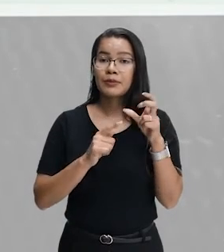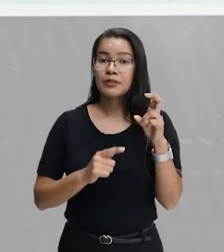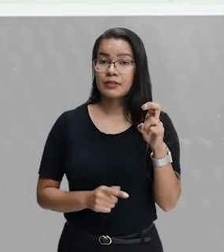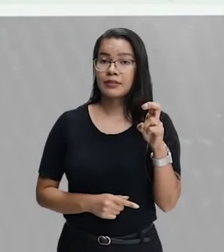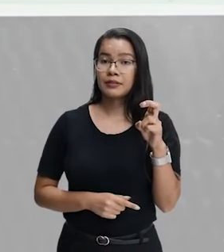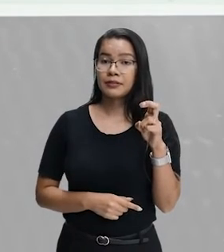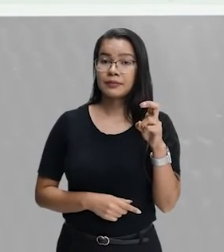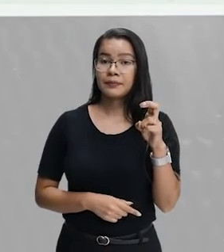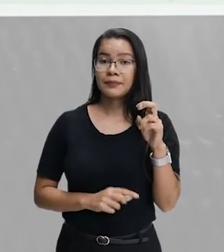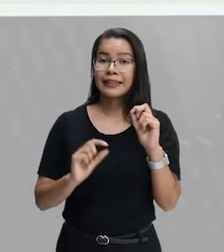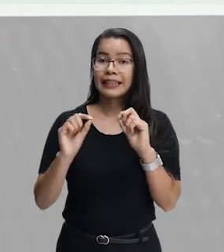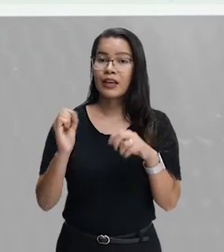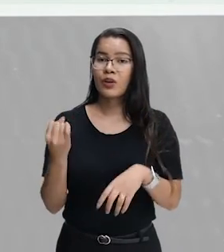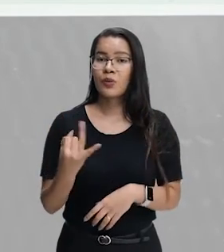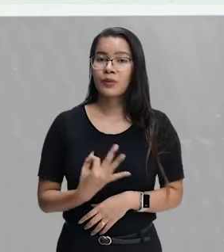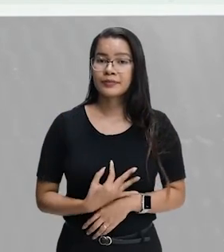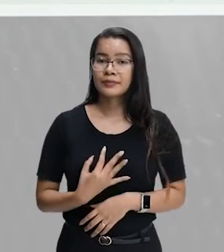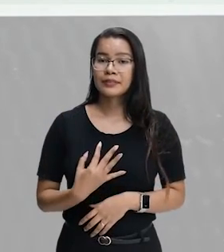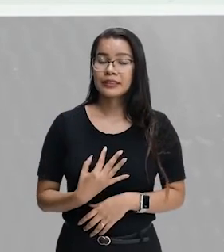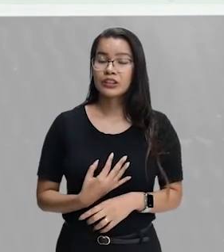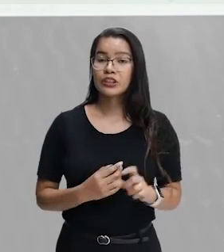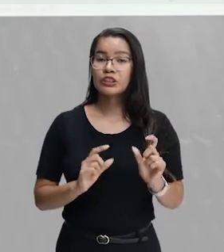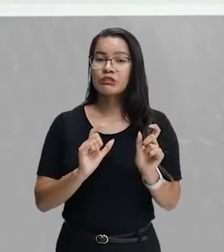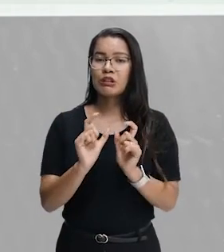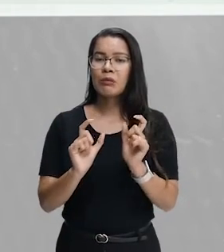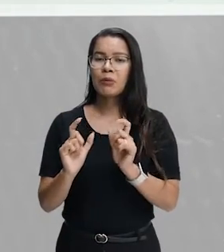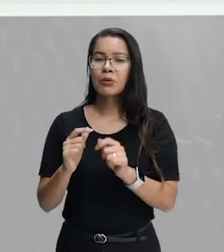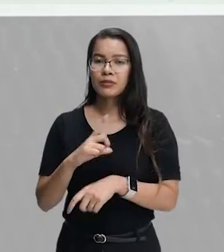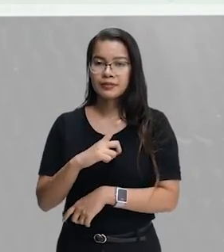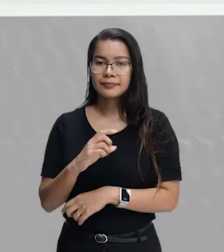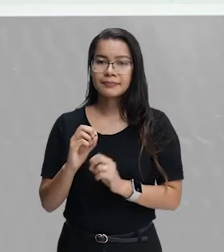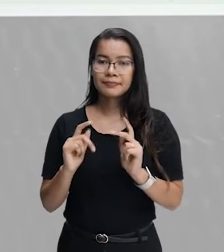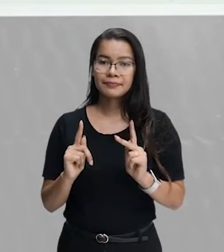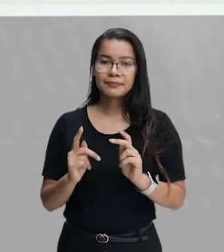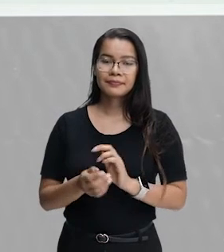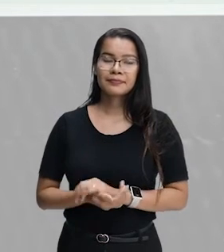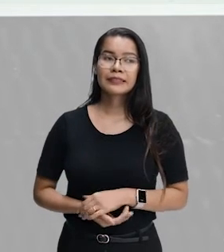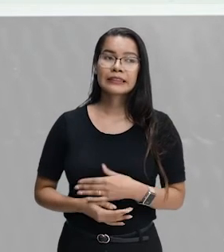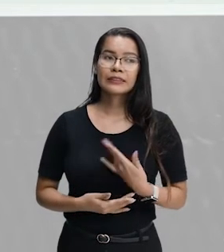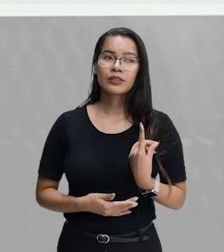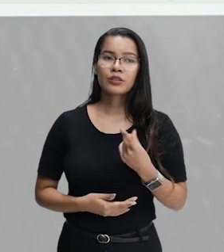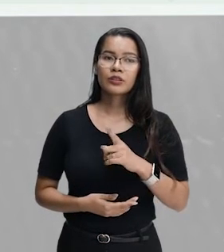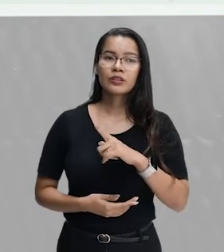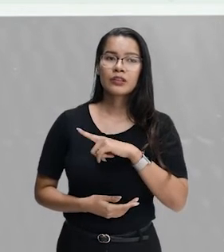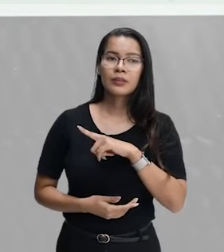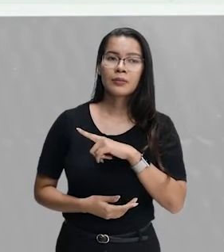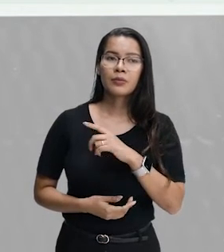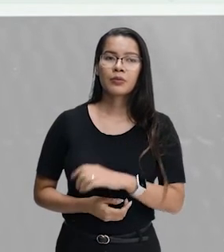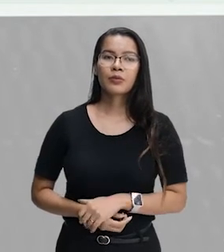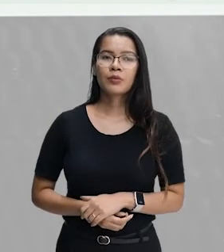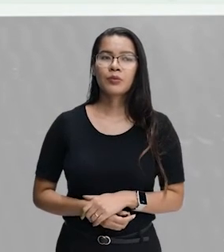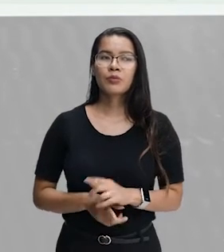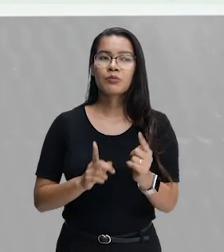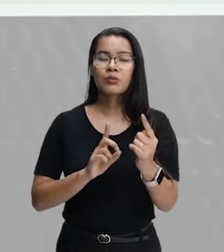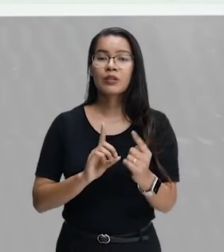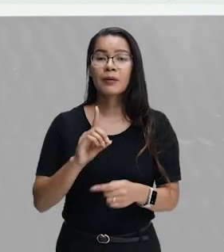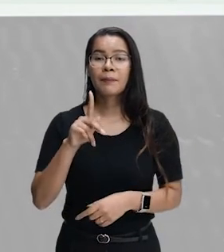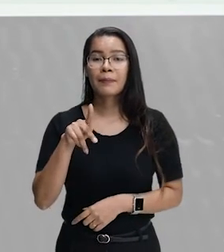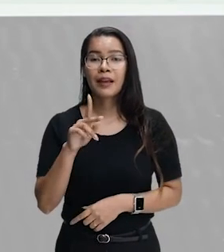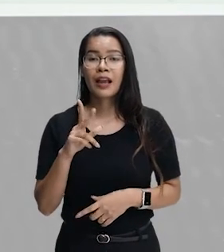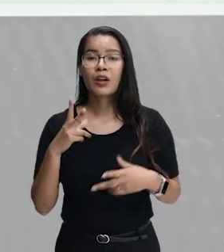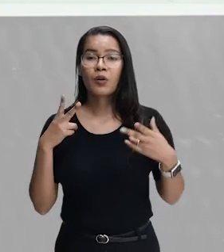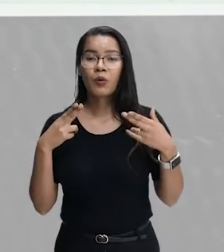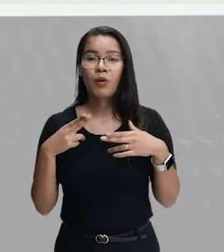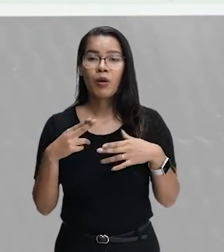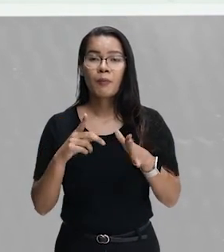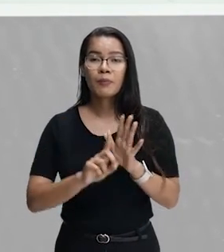5, né? Que é a quantidade de elementos que eu tenho, ok? Então, nós vamos ter aqui que o desvio vai ser igual. Nós